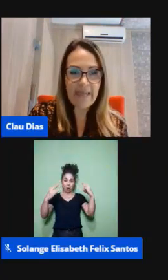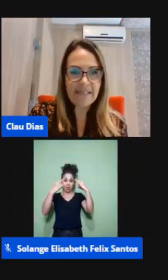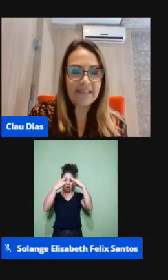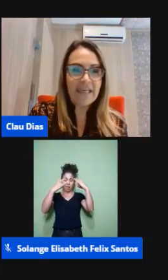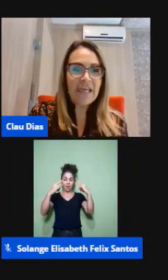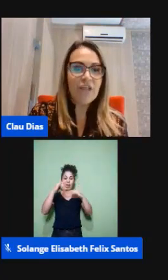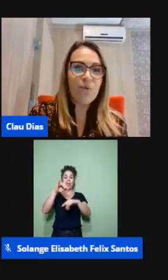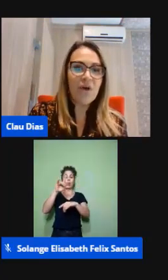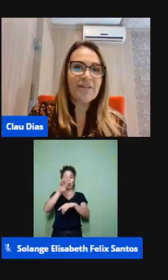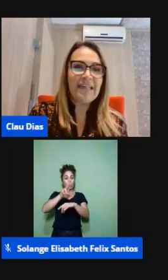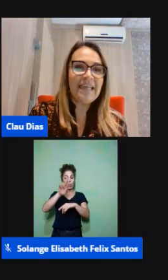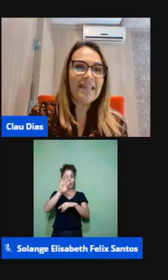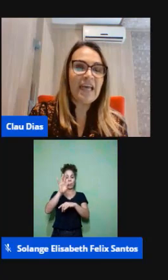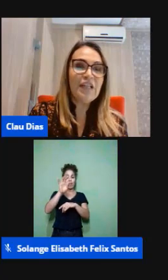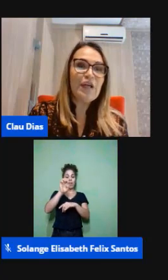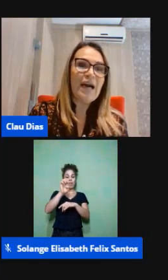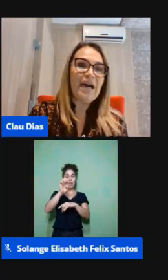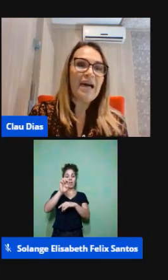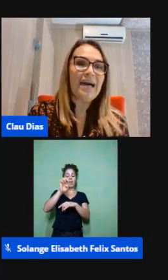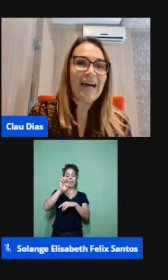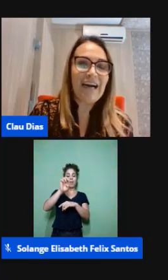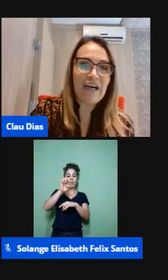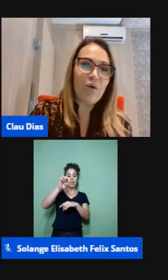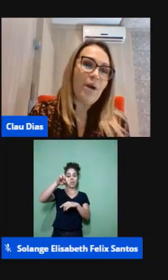alguns tapetes, e no outro ali, né?